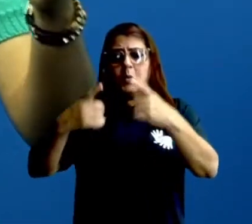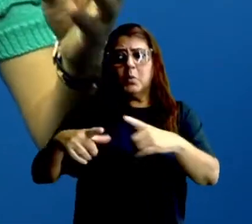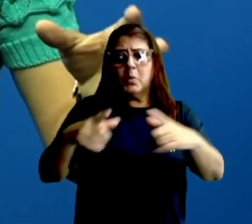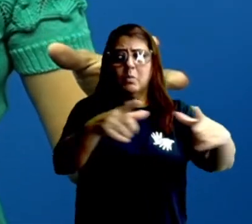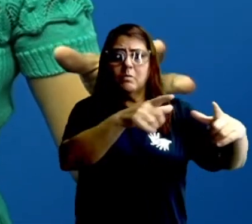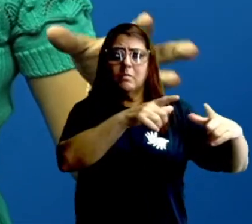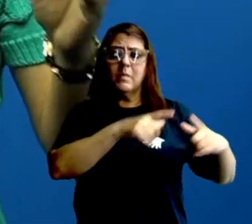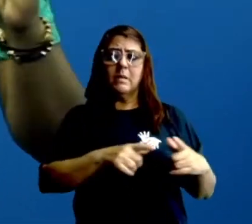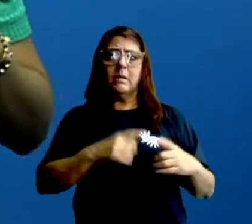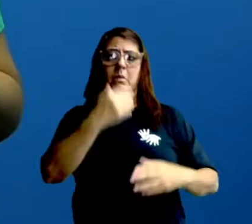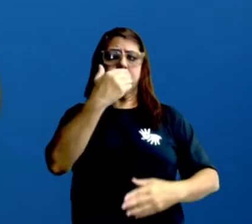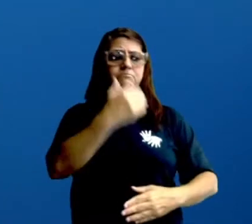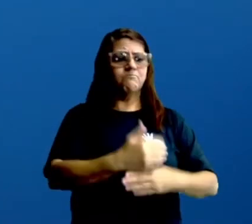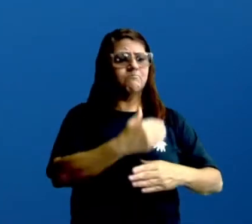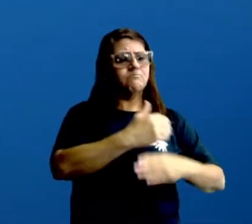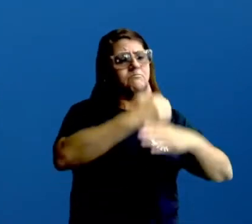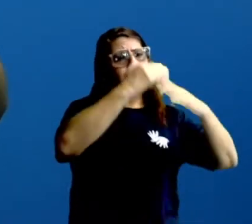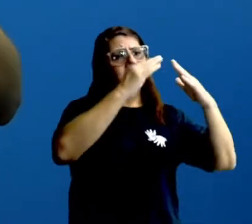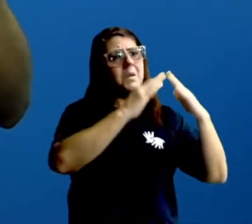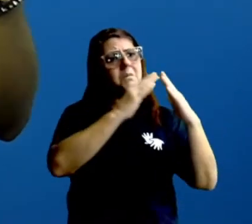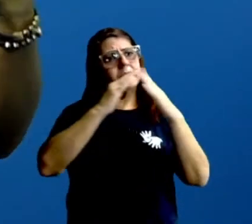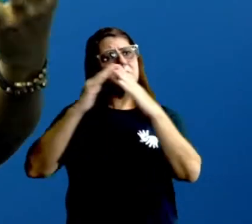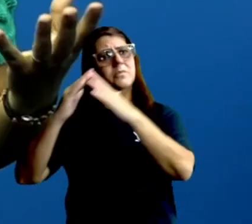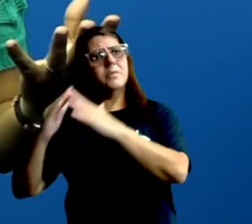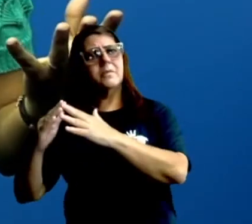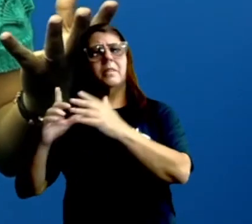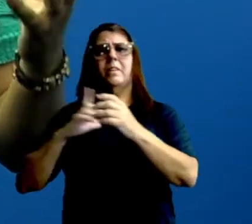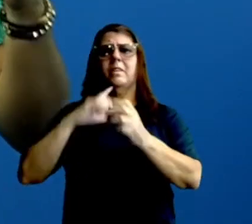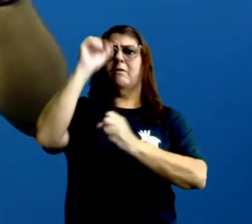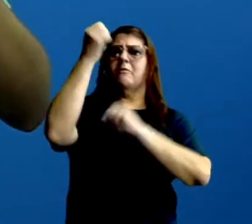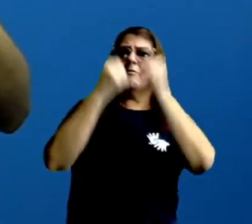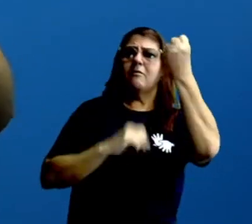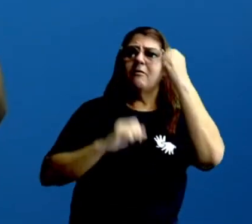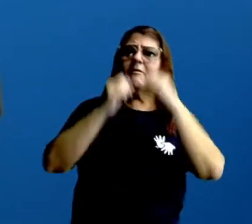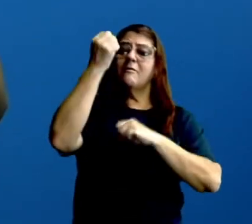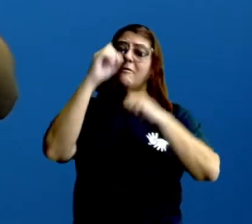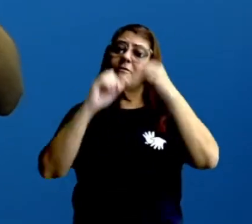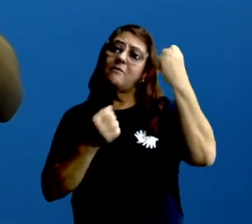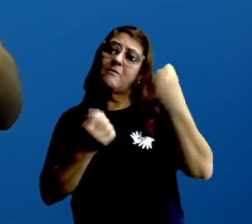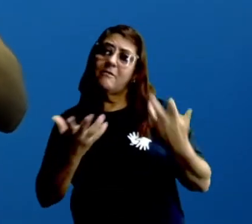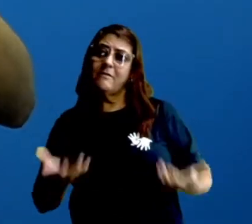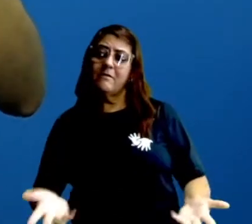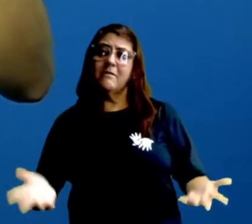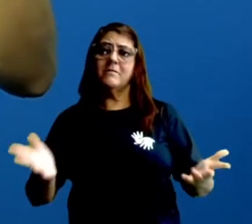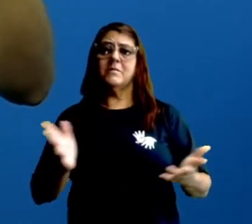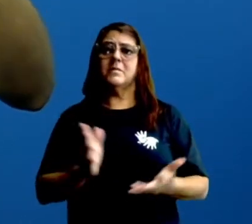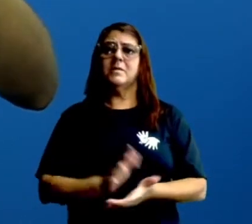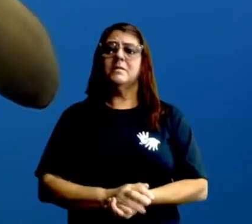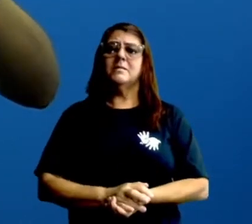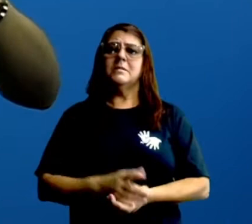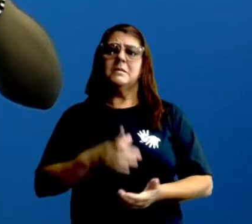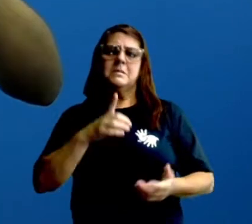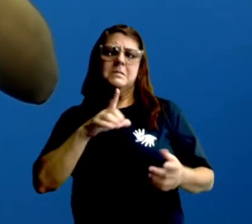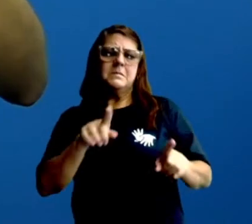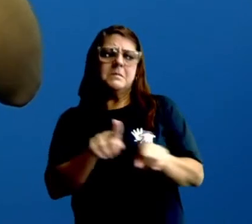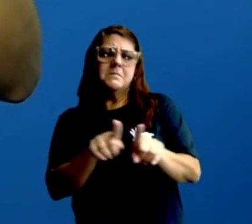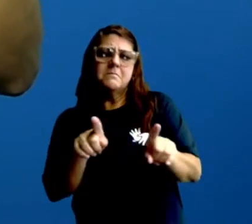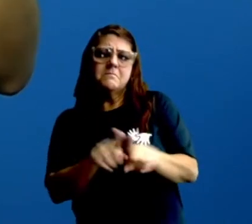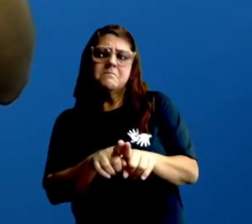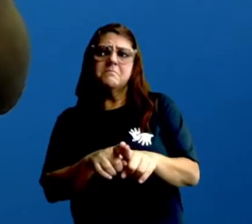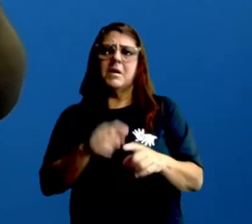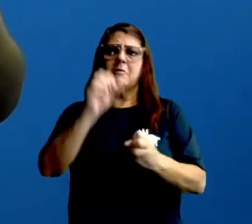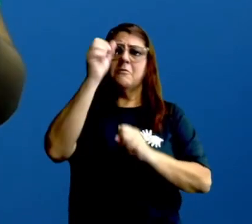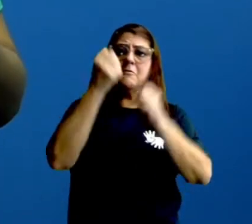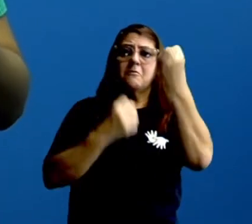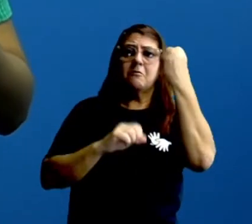gente constrói mais casas que a gente tem mais fábricas essas fábricas elas vão soltar elas vão nem aí